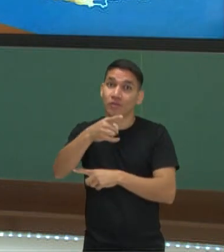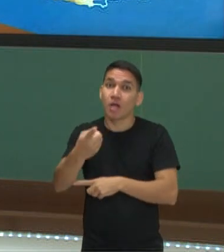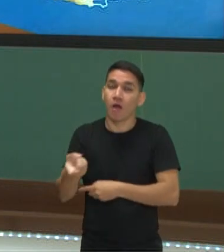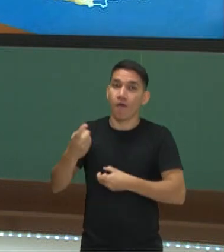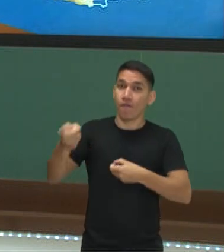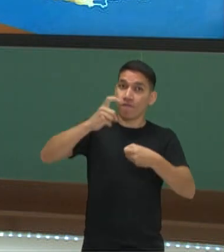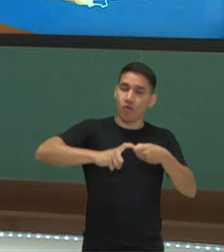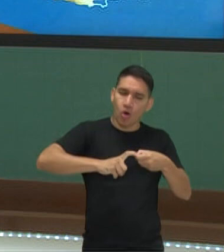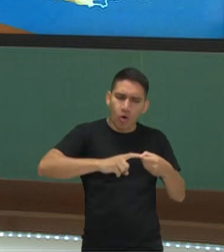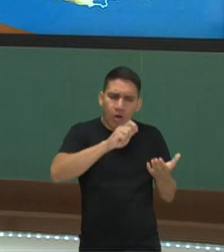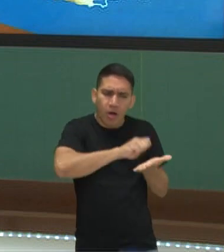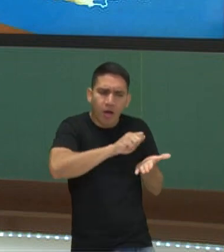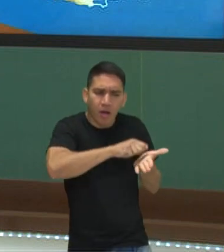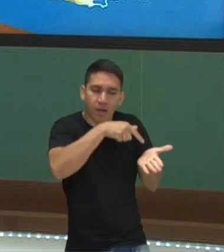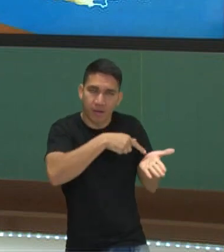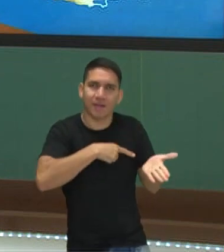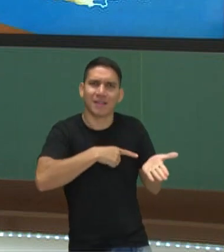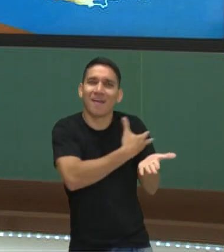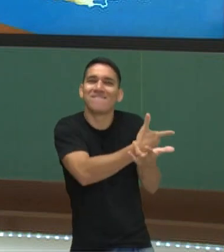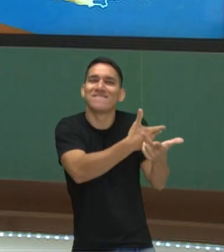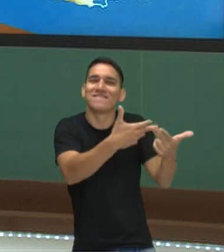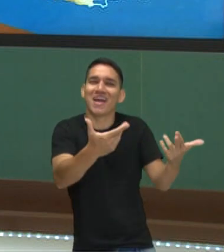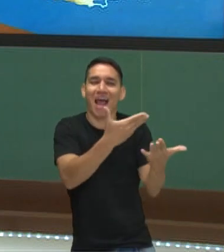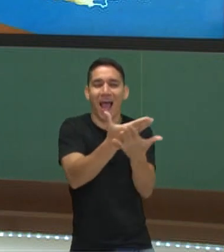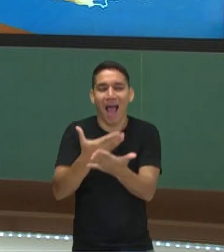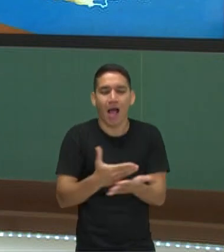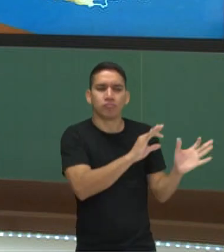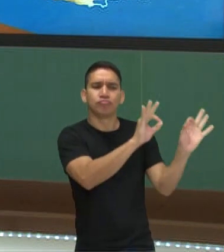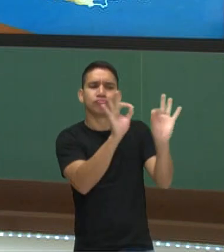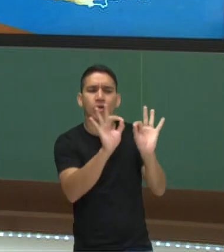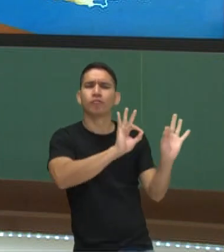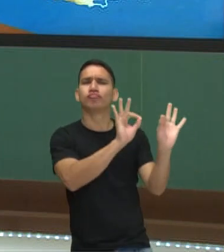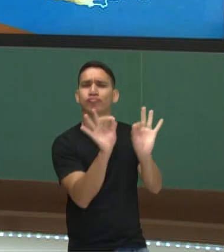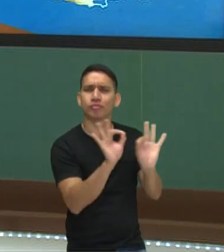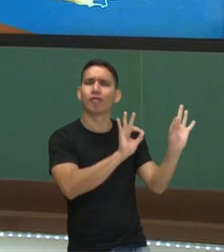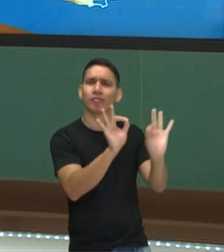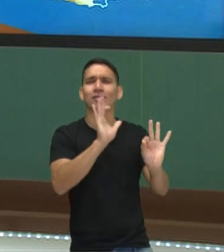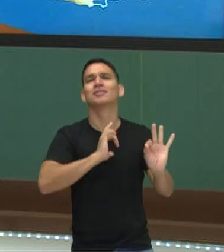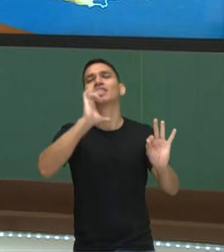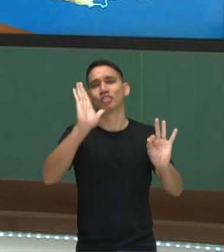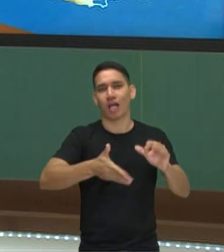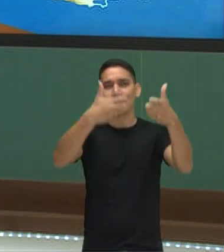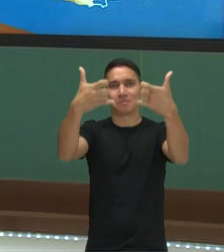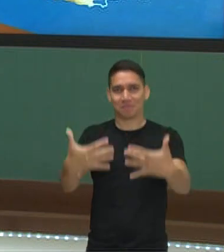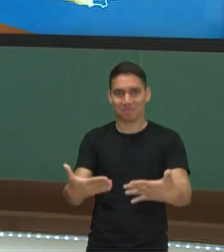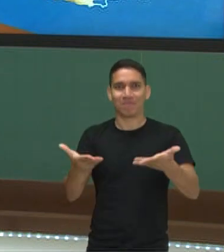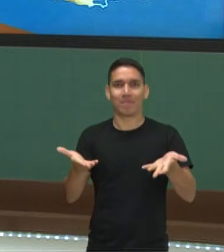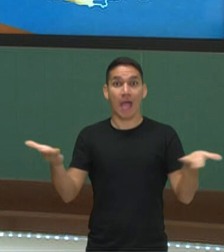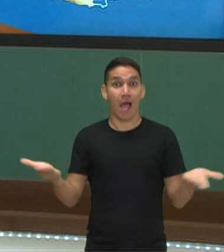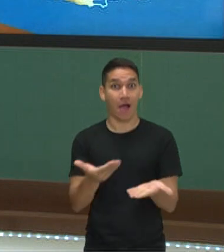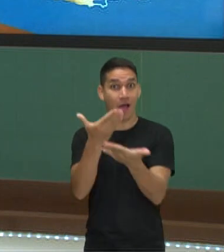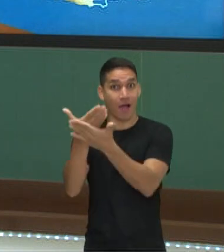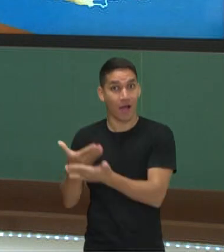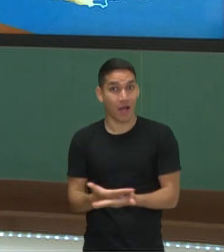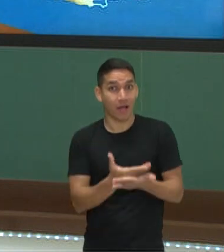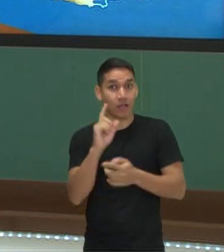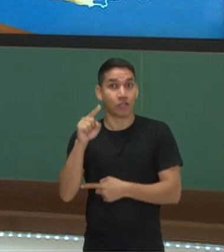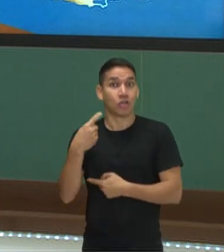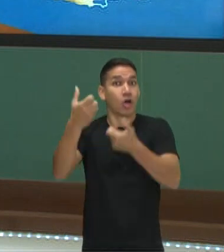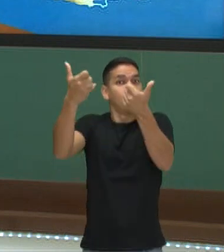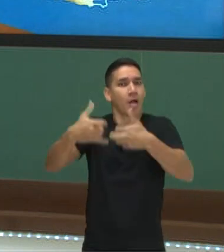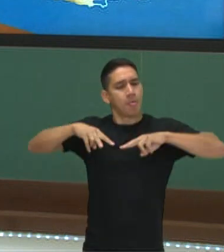caderno, muitas aulas, nós falamos sobre isso. Nessa aula, nós